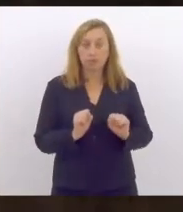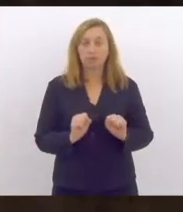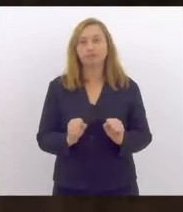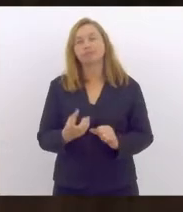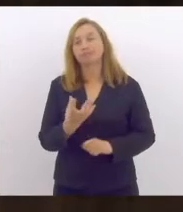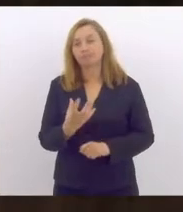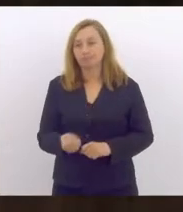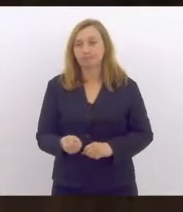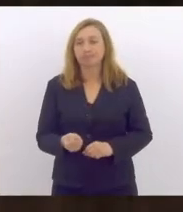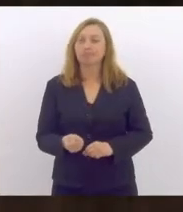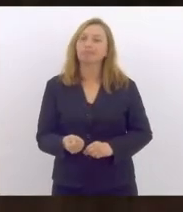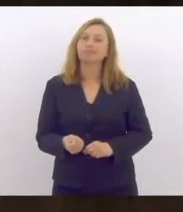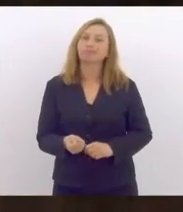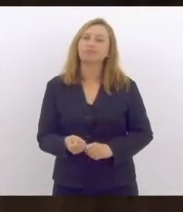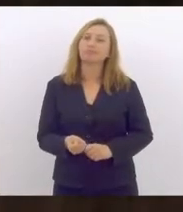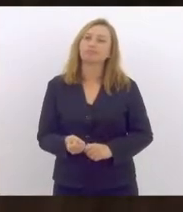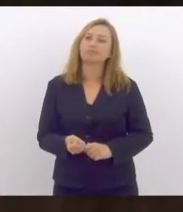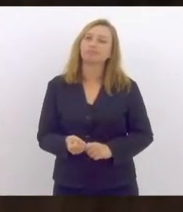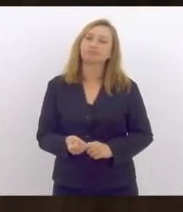considerada,